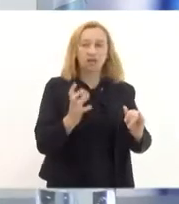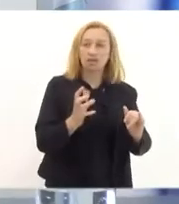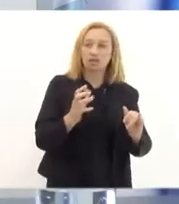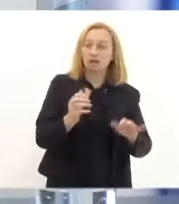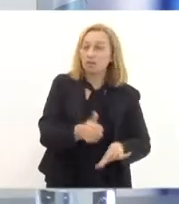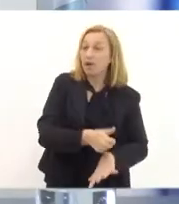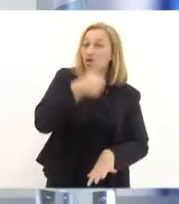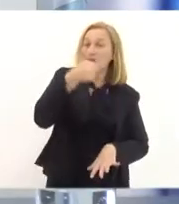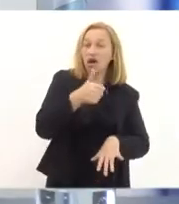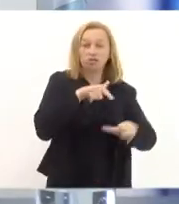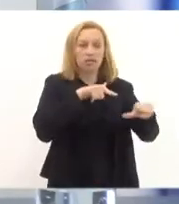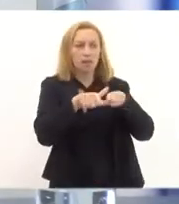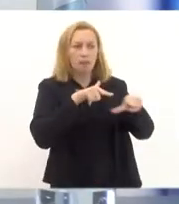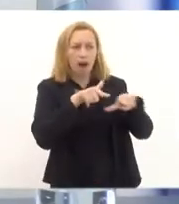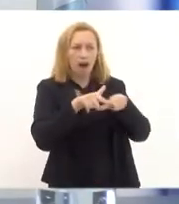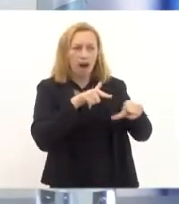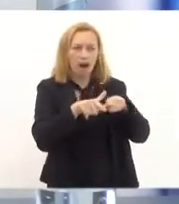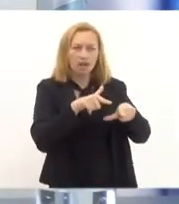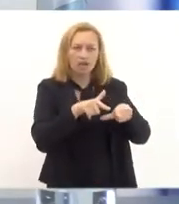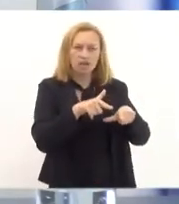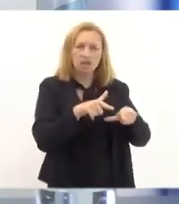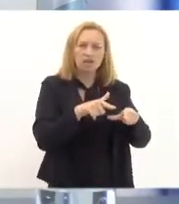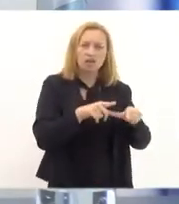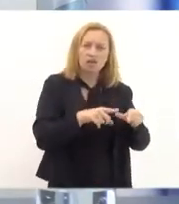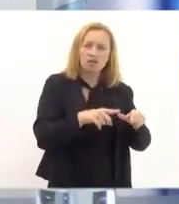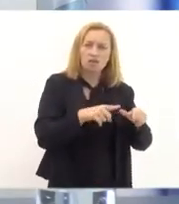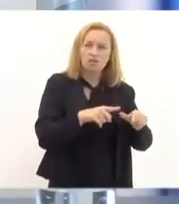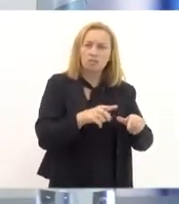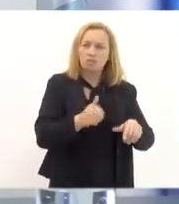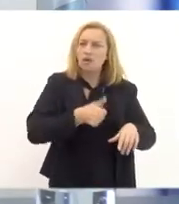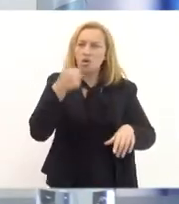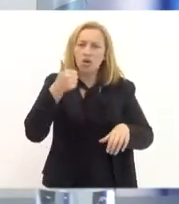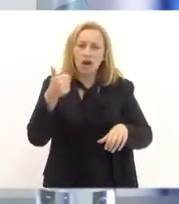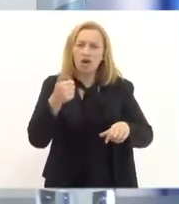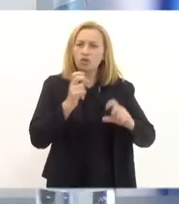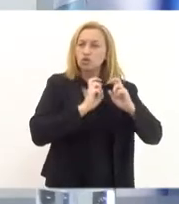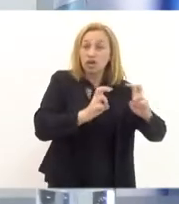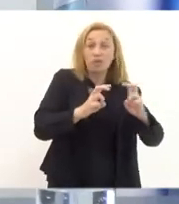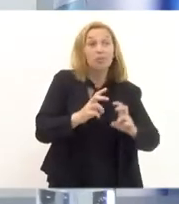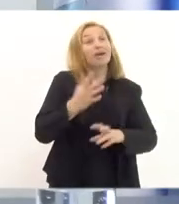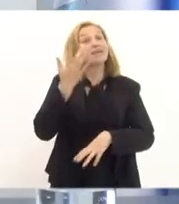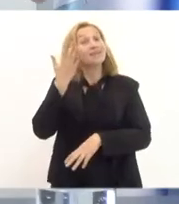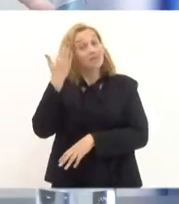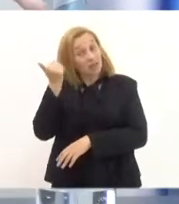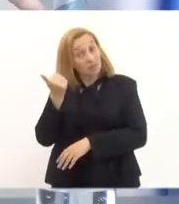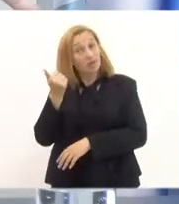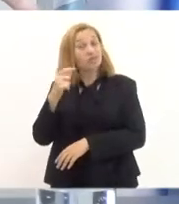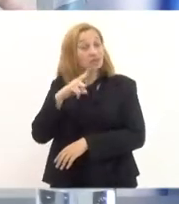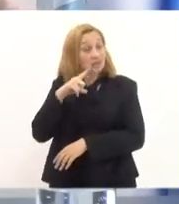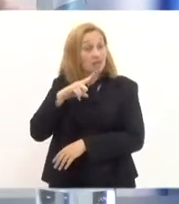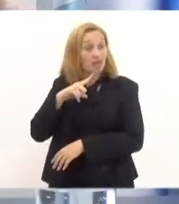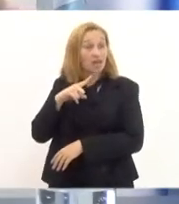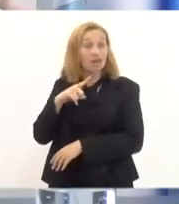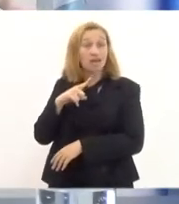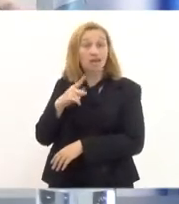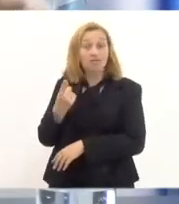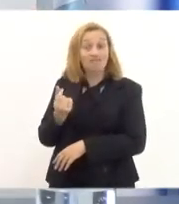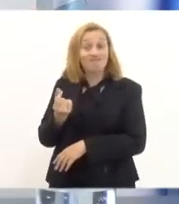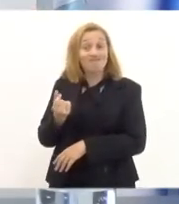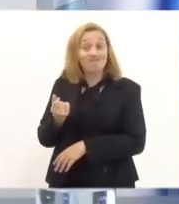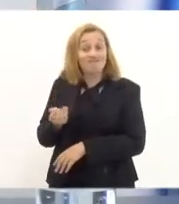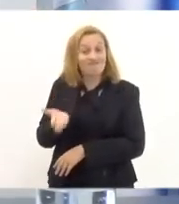melhorar o preço do serviço prestado vai aumentar grades atendimento mas nós sabemos que isso tem um função a questão do aumento